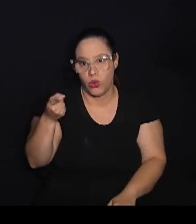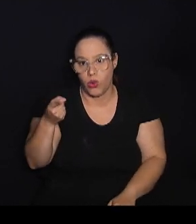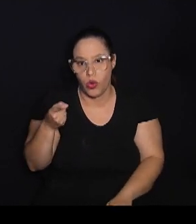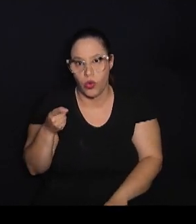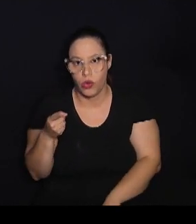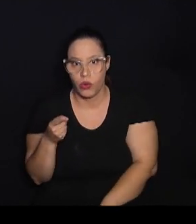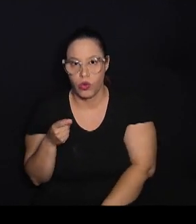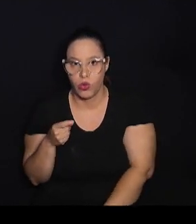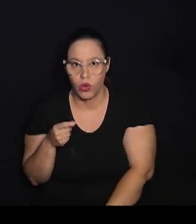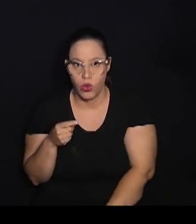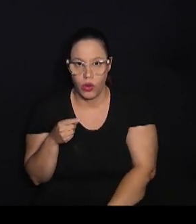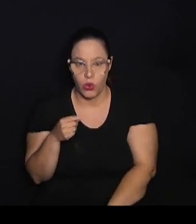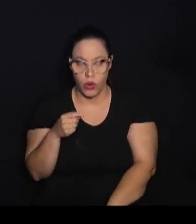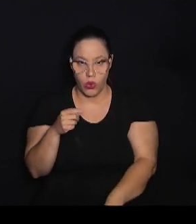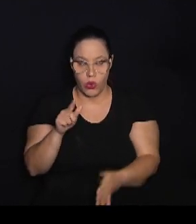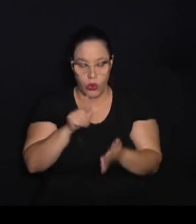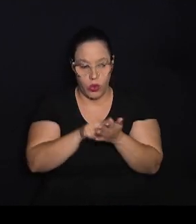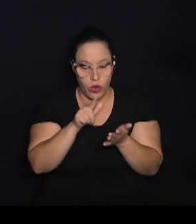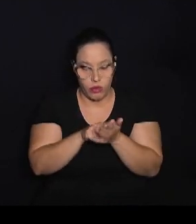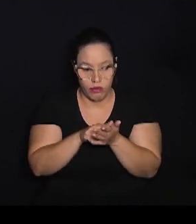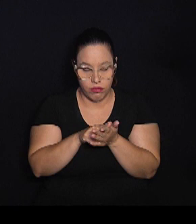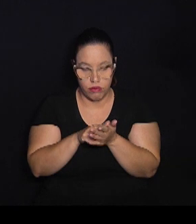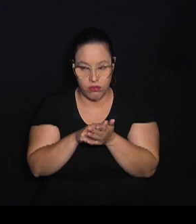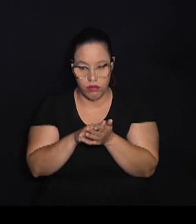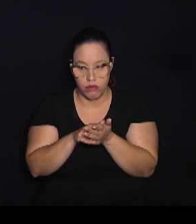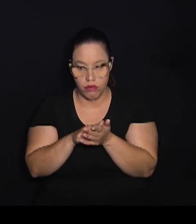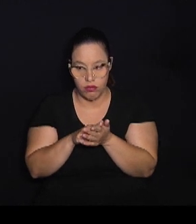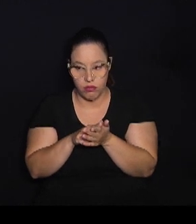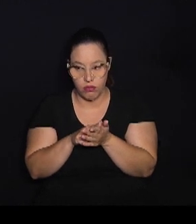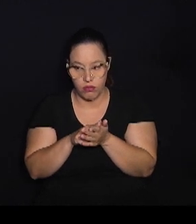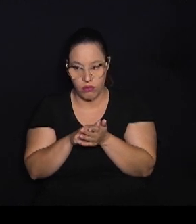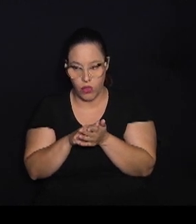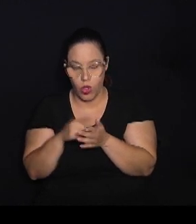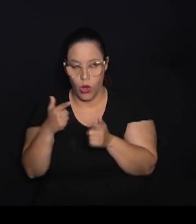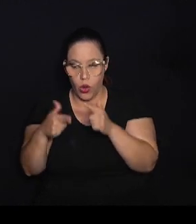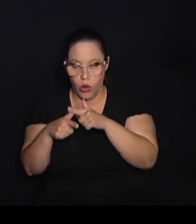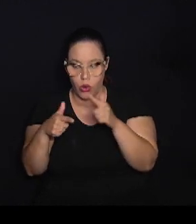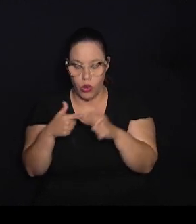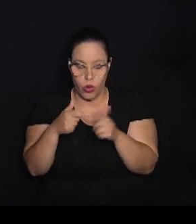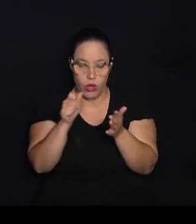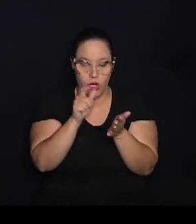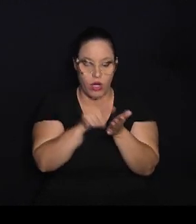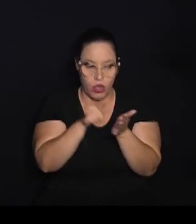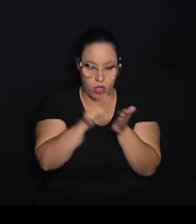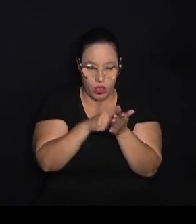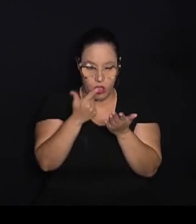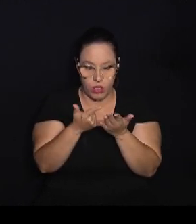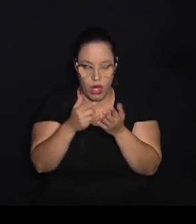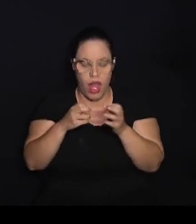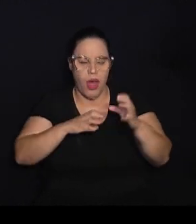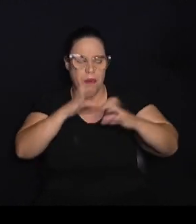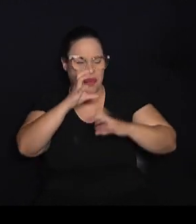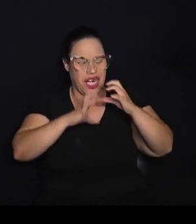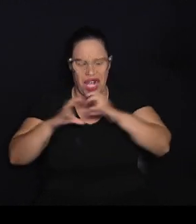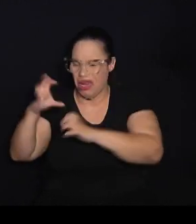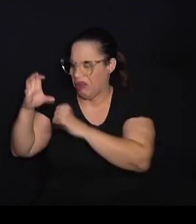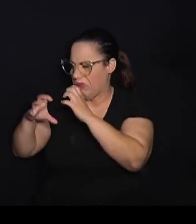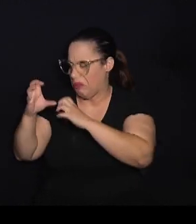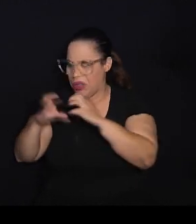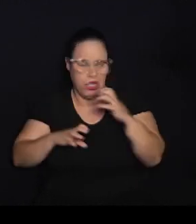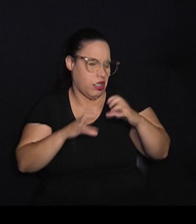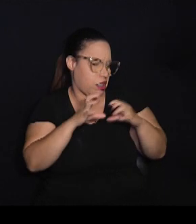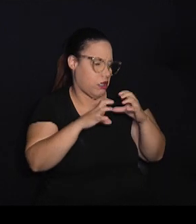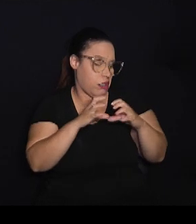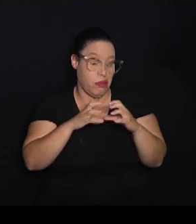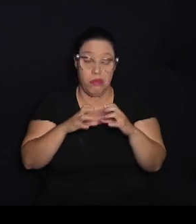Começaram a brigar um jornal dele e outro jornal New York World New York não era acho que não era times New York Globe se eu não me engano Começaram a brigar para ter o personagem foi uma